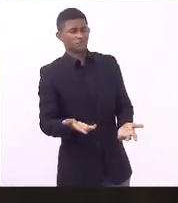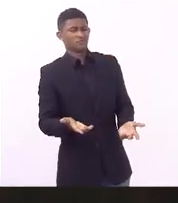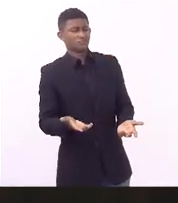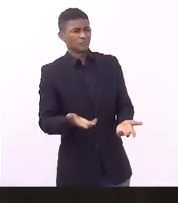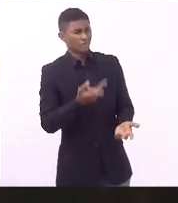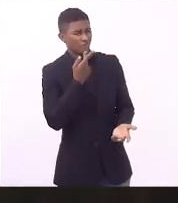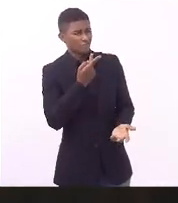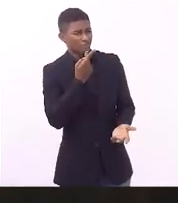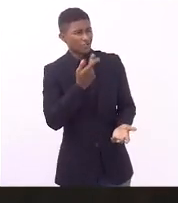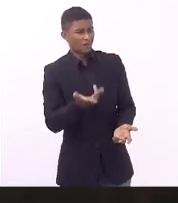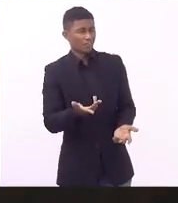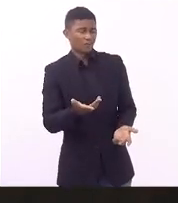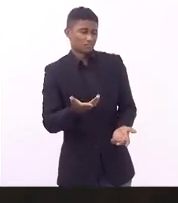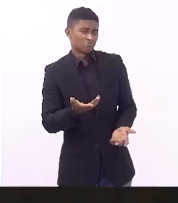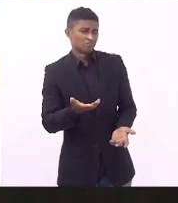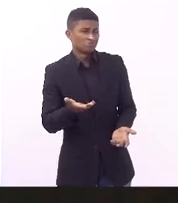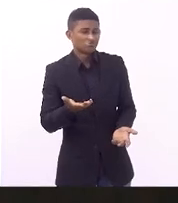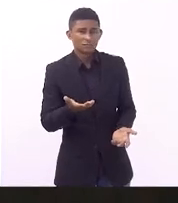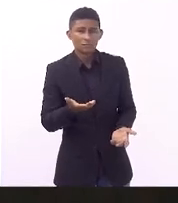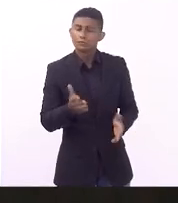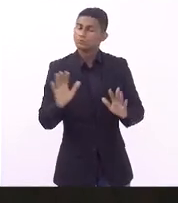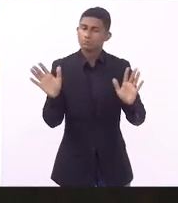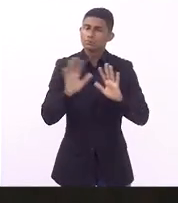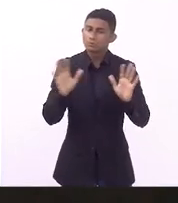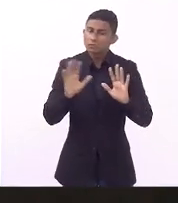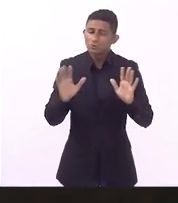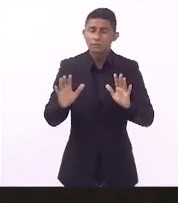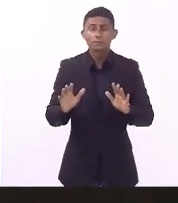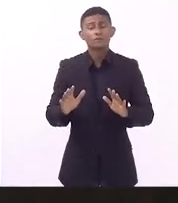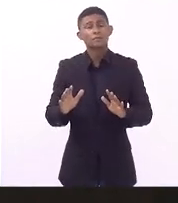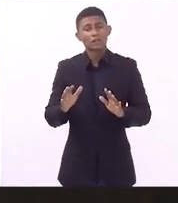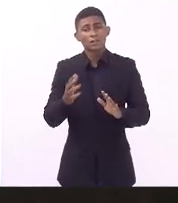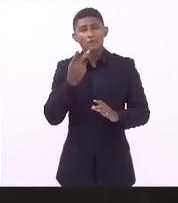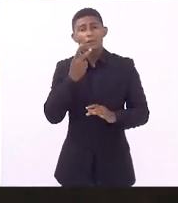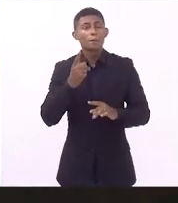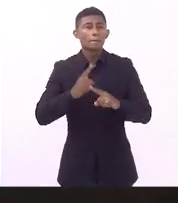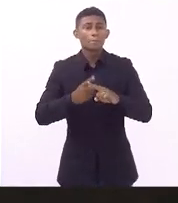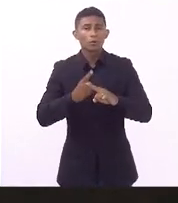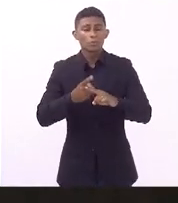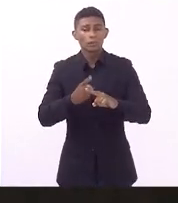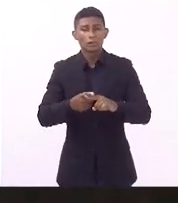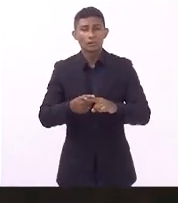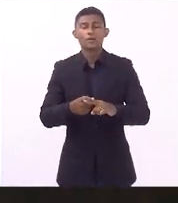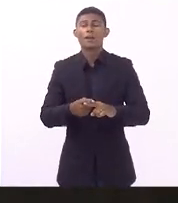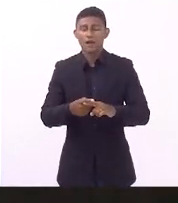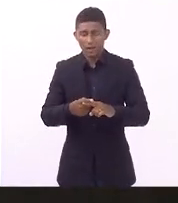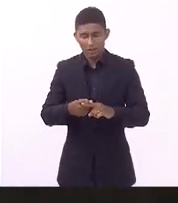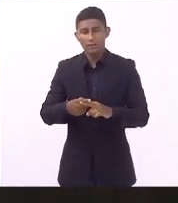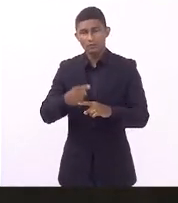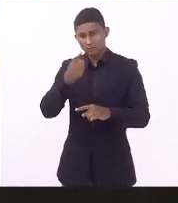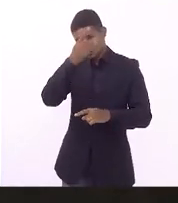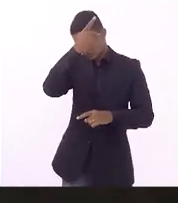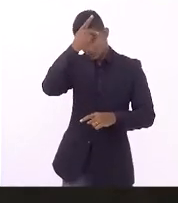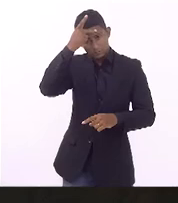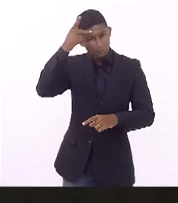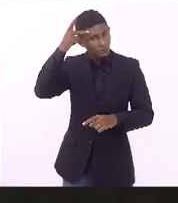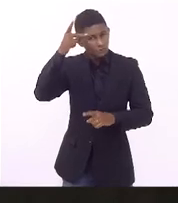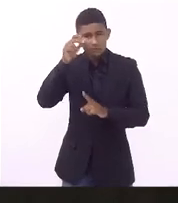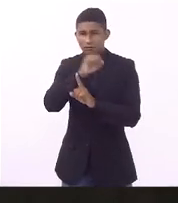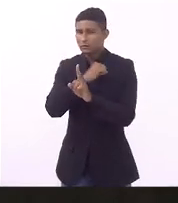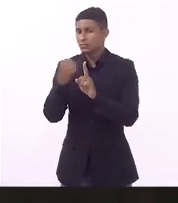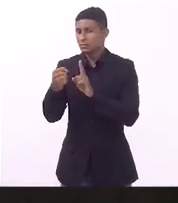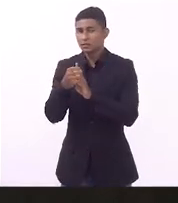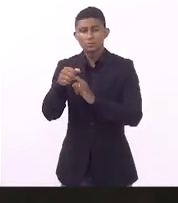absolutamente suspeito, até porque esta é uma avaliação mais ou menos unânime na